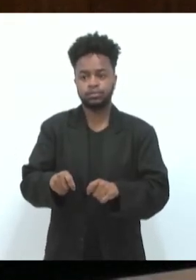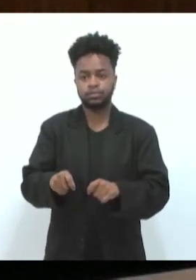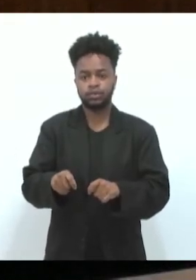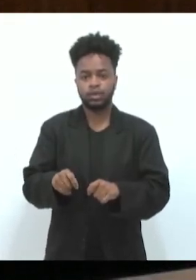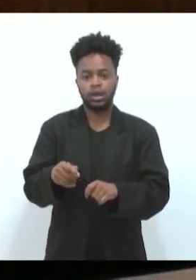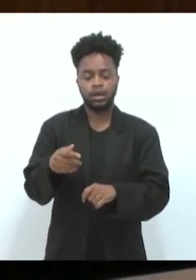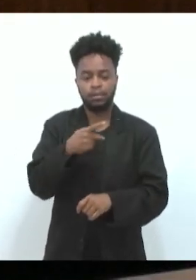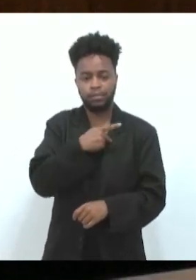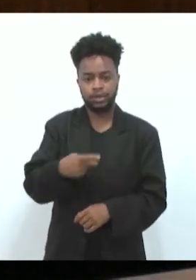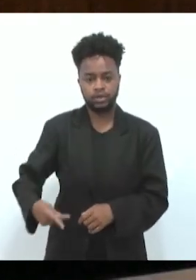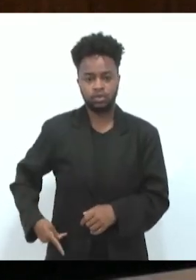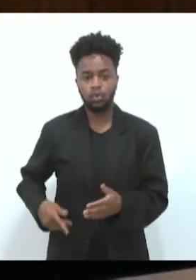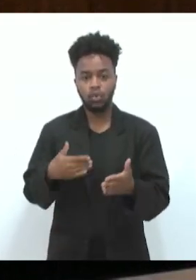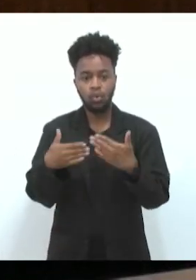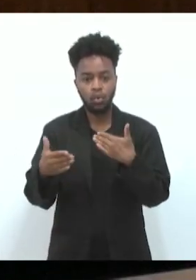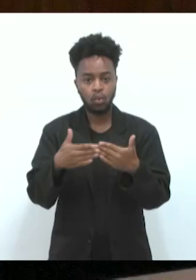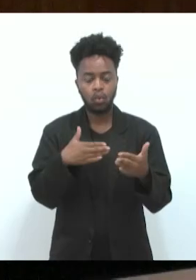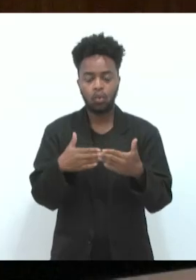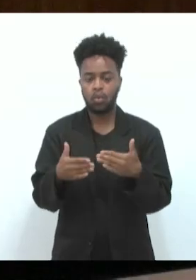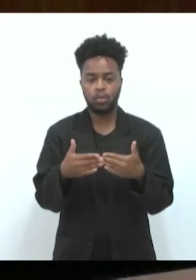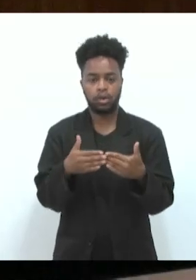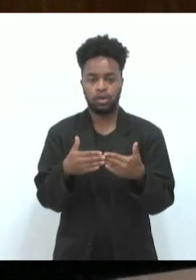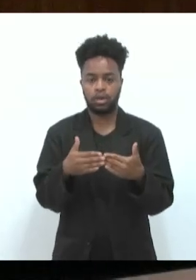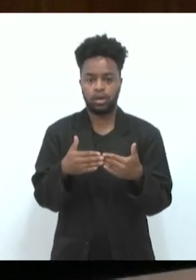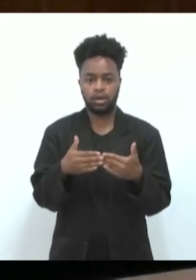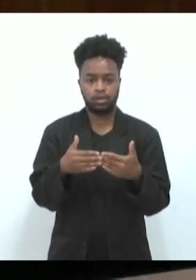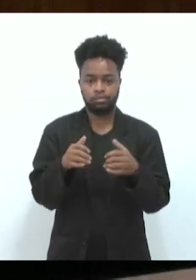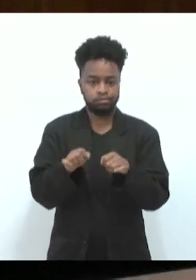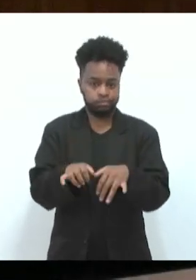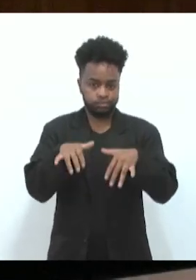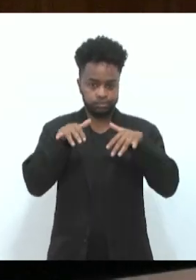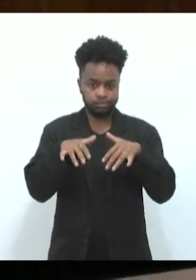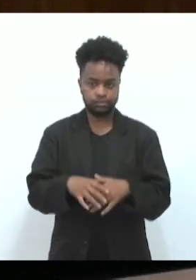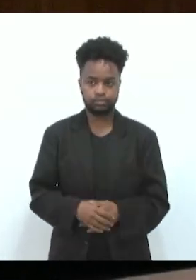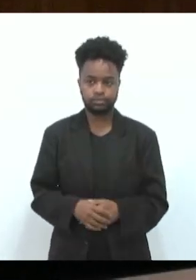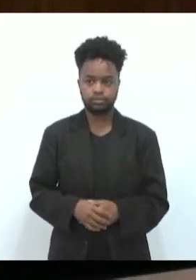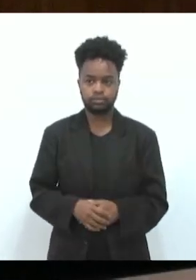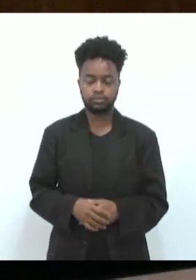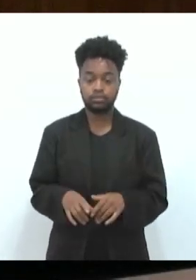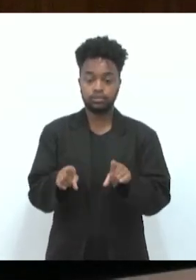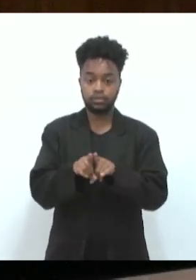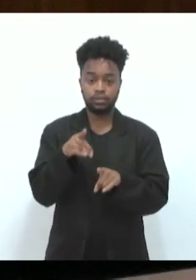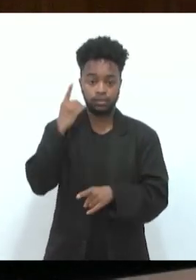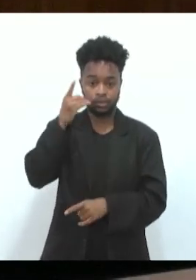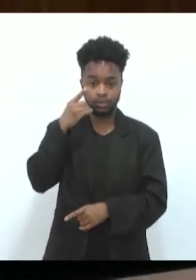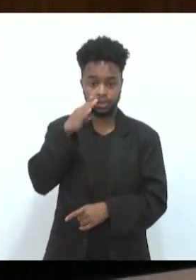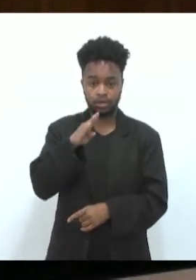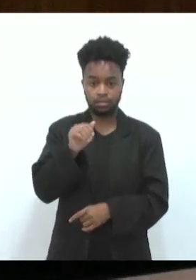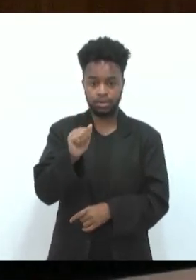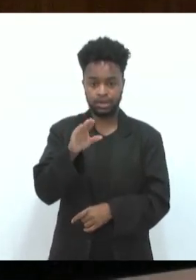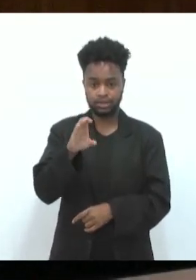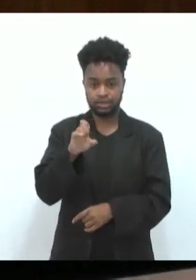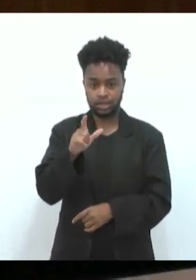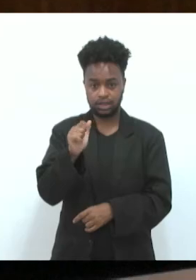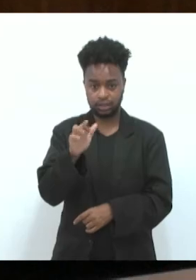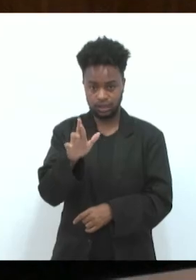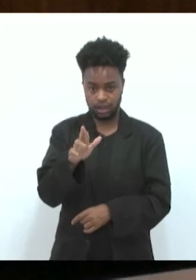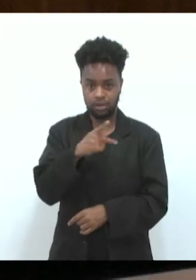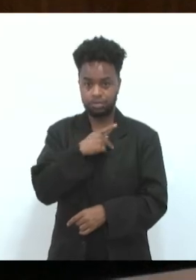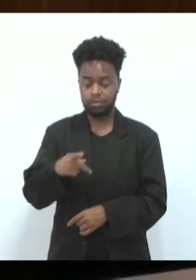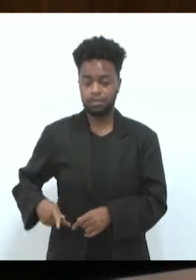estar presidindo qualquer que sejam as sessões. E o deputado Rodrigo Bacelar, nosso presidente, tem mostrado